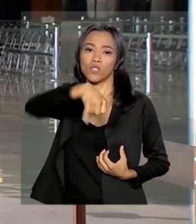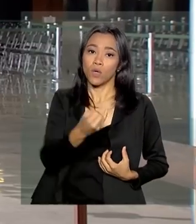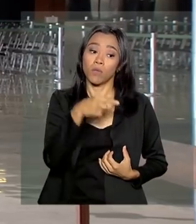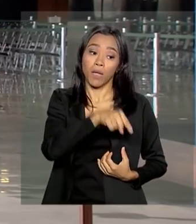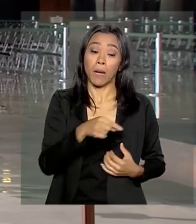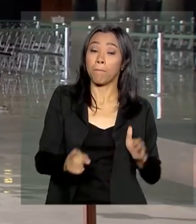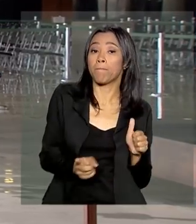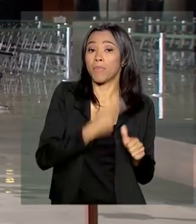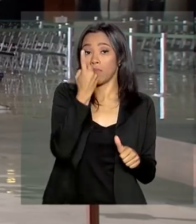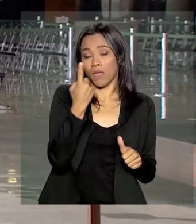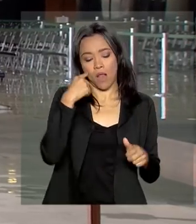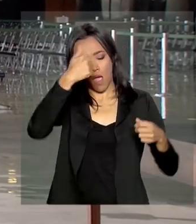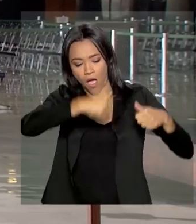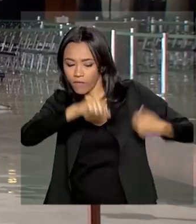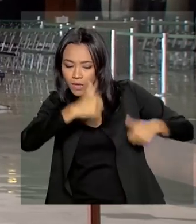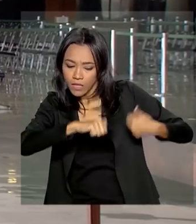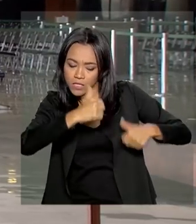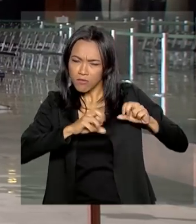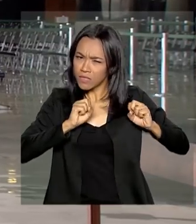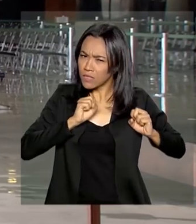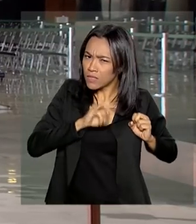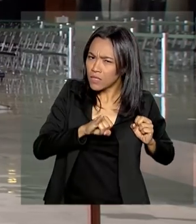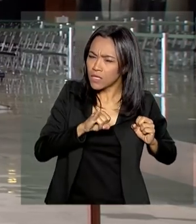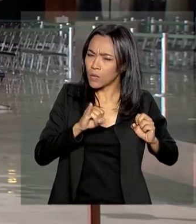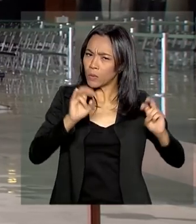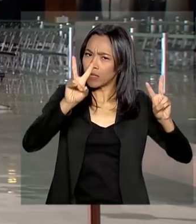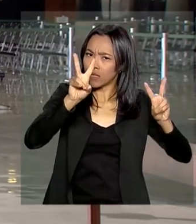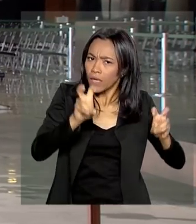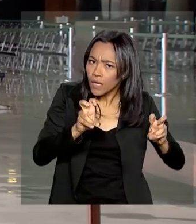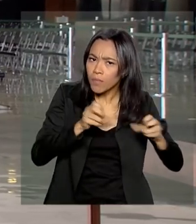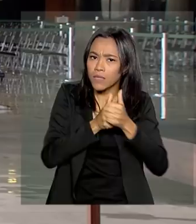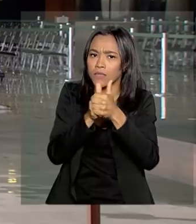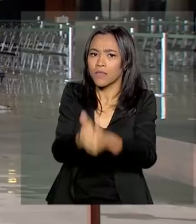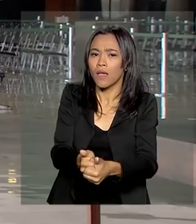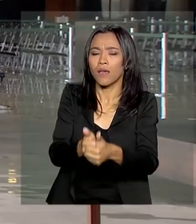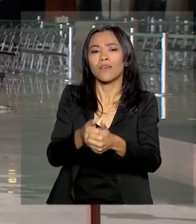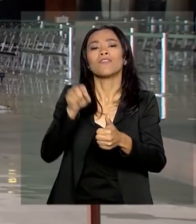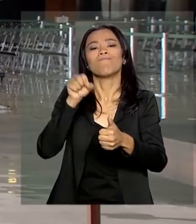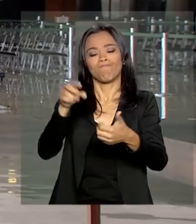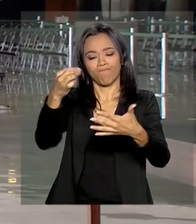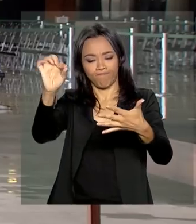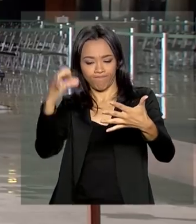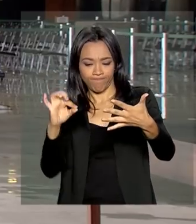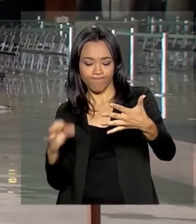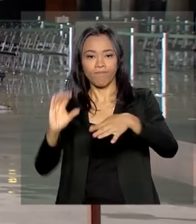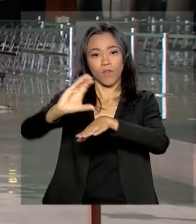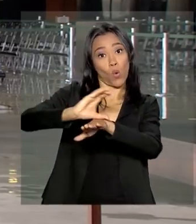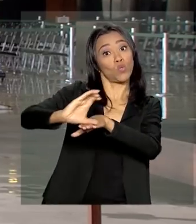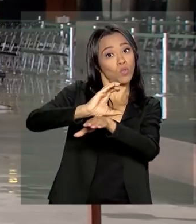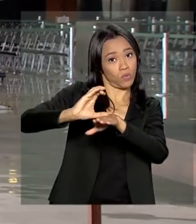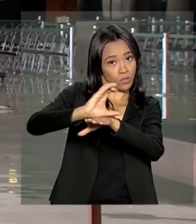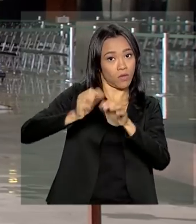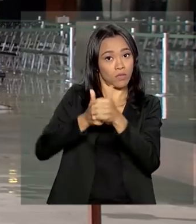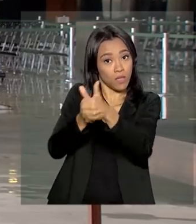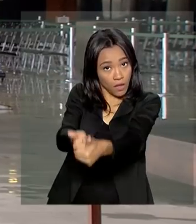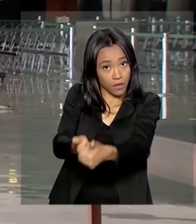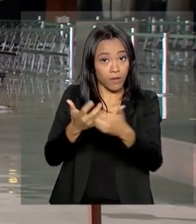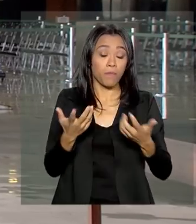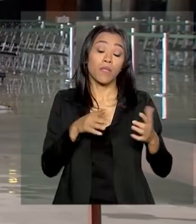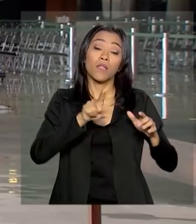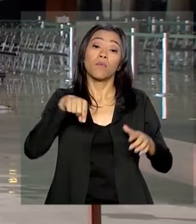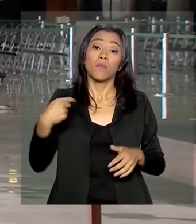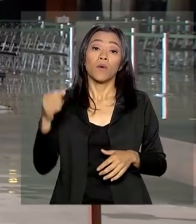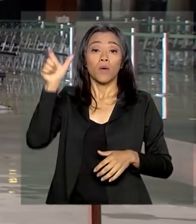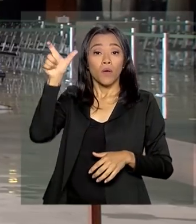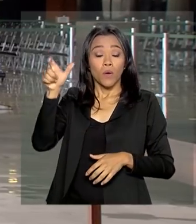etapa de análise, que é de se o tema atende às regras constitucionais. Nesta quarta, o ministro da Economia, Paulo Guedes, foi